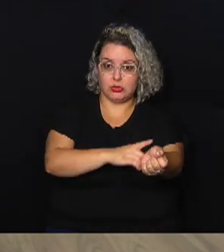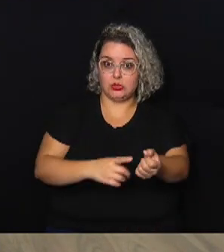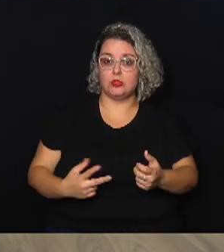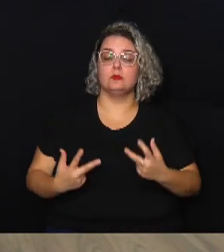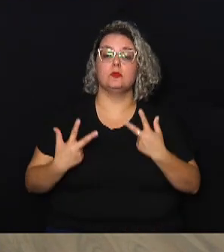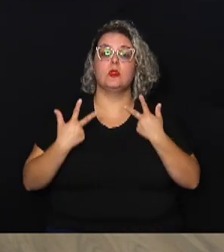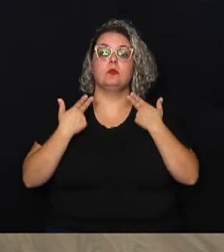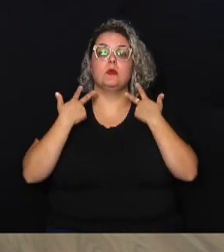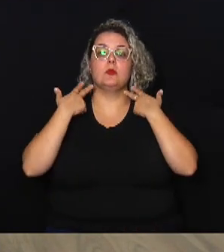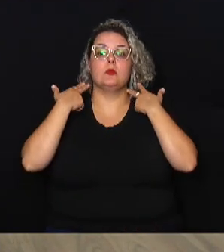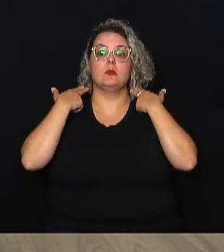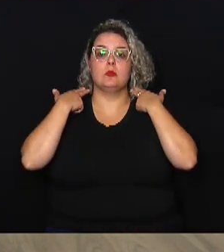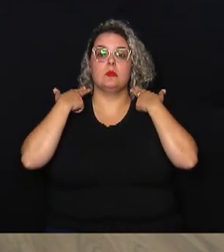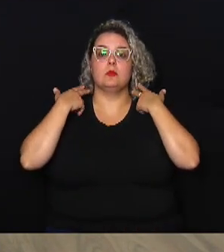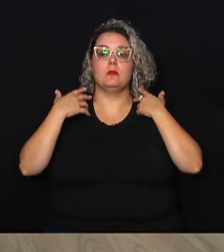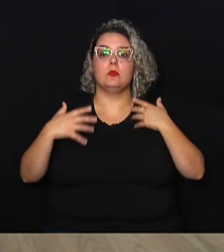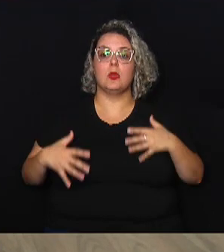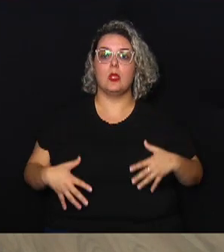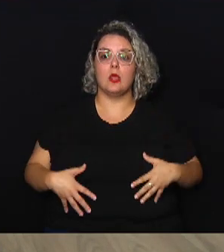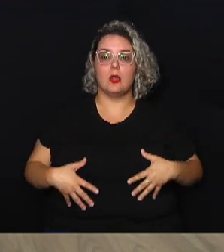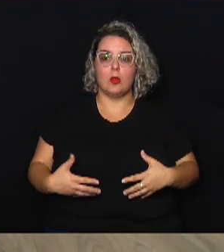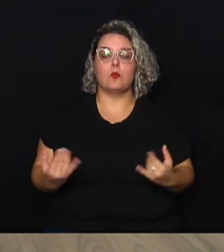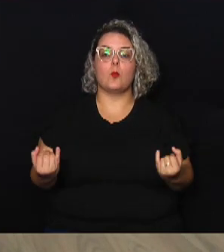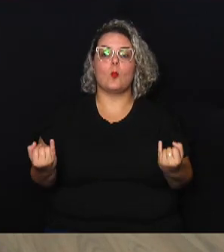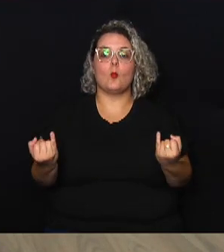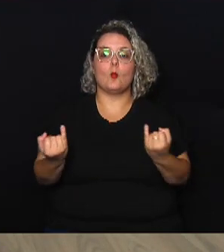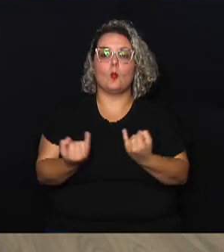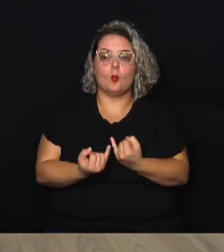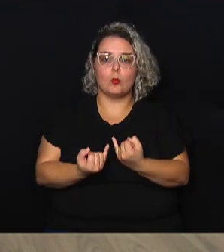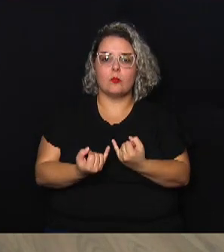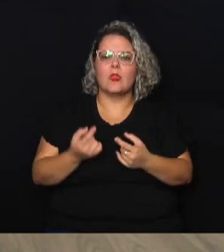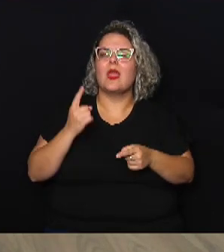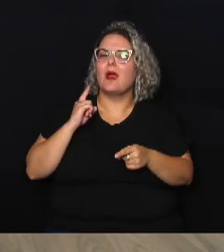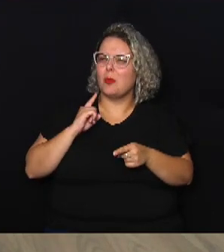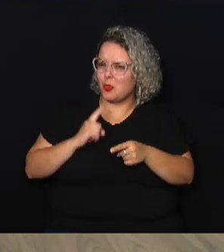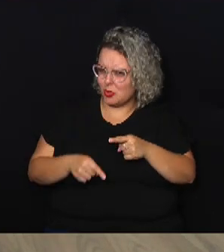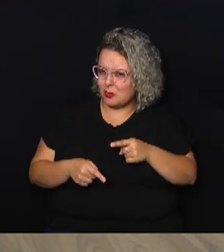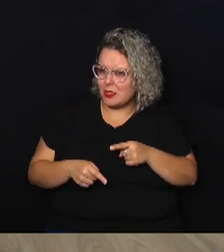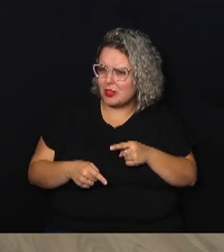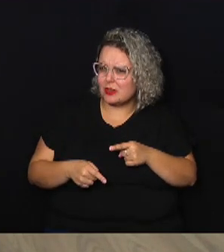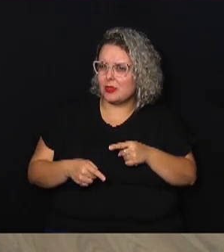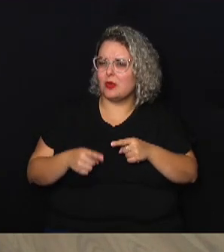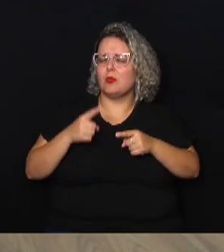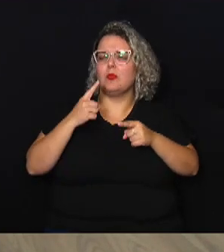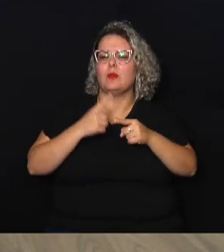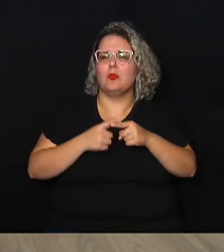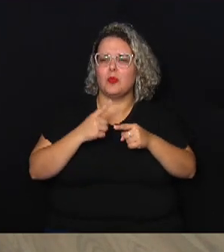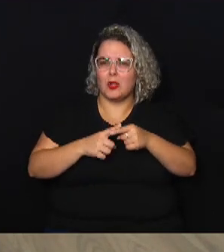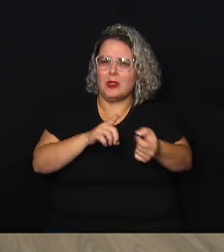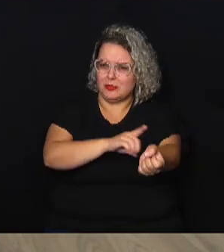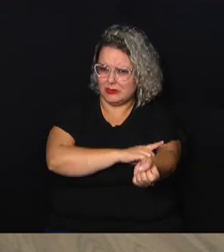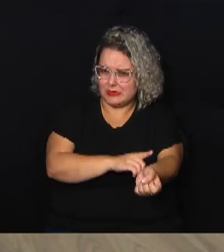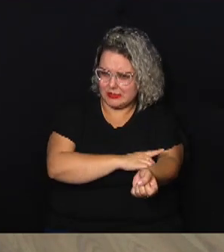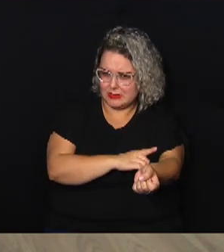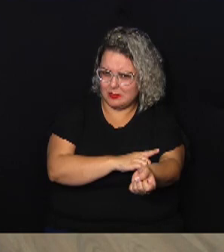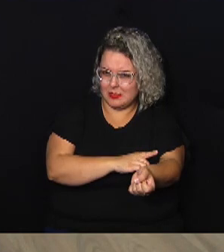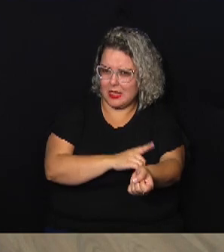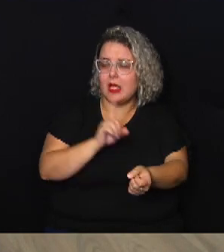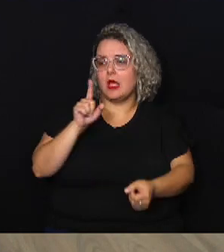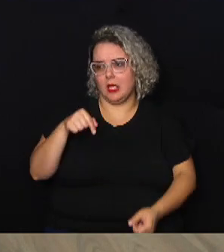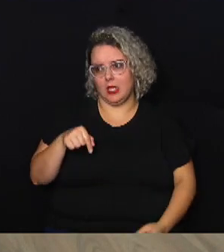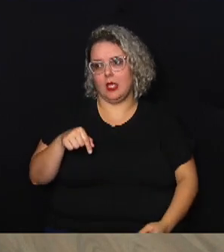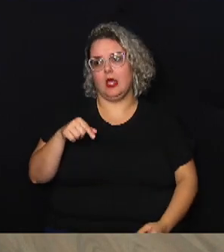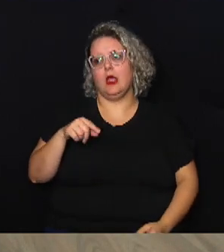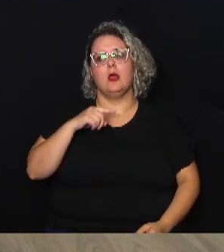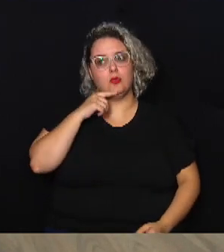plástica para retirada de pele por emagrecimento é proibido por causa da diabetes? Essa é a dúvida